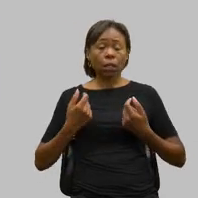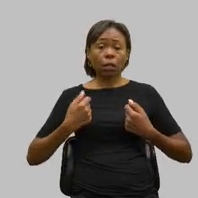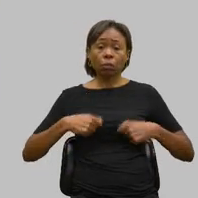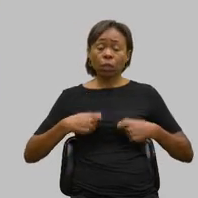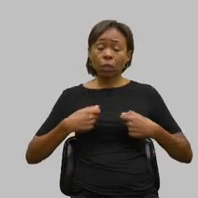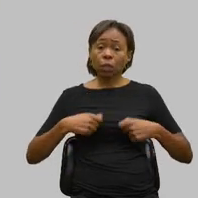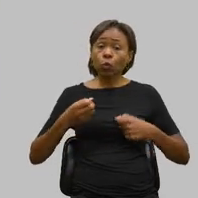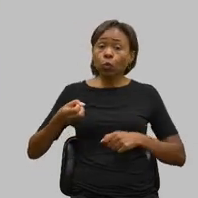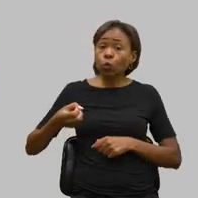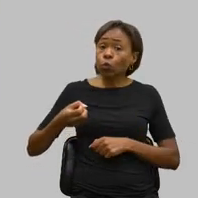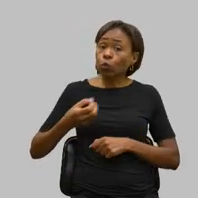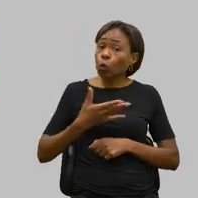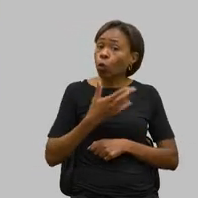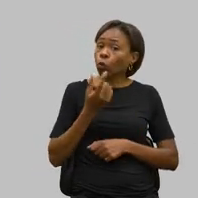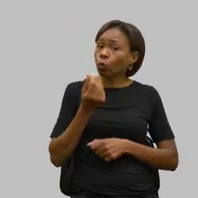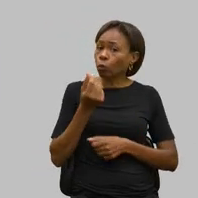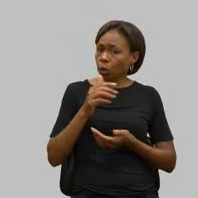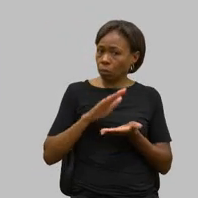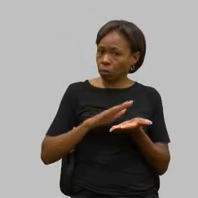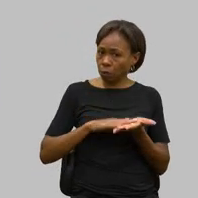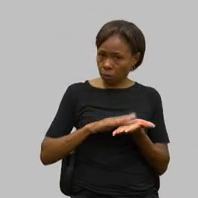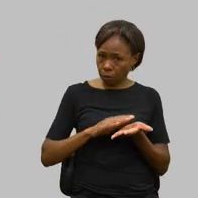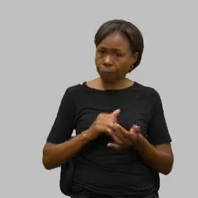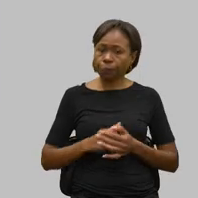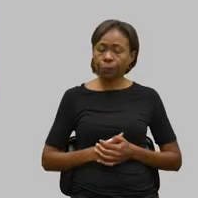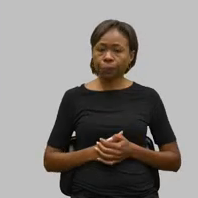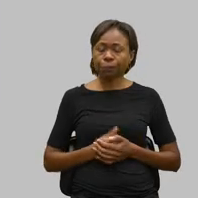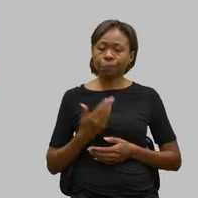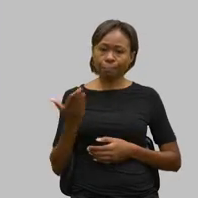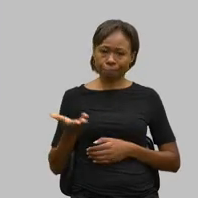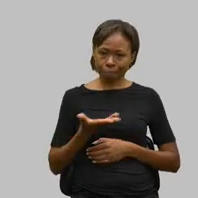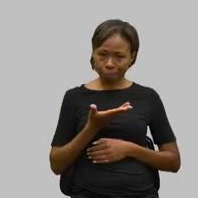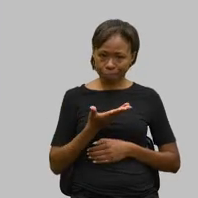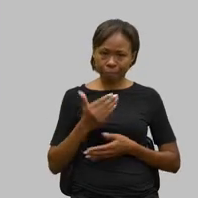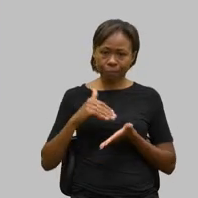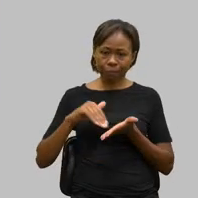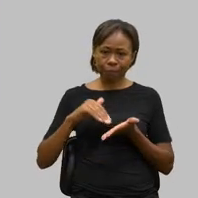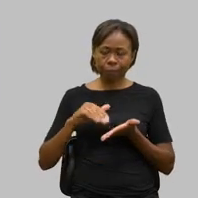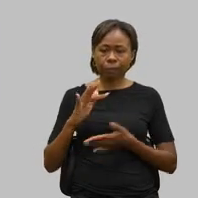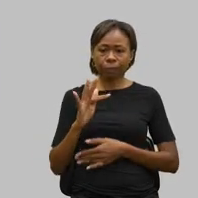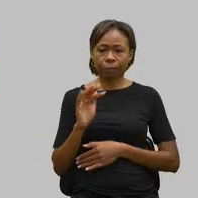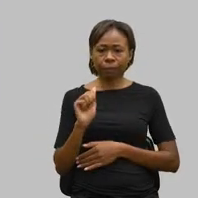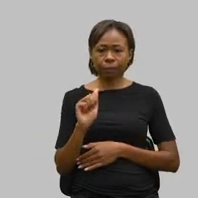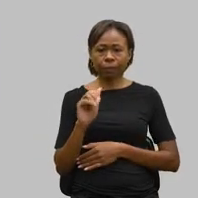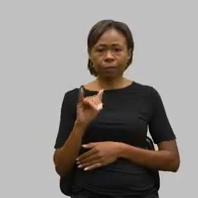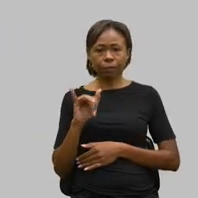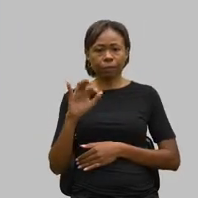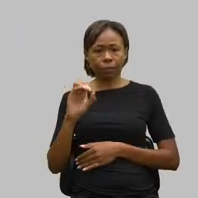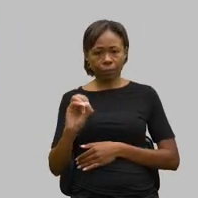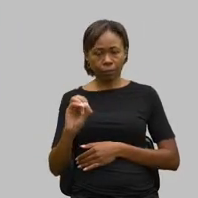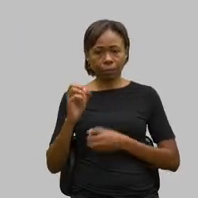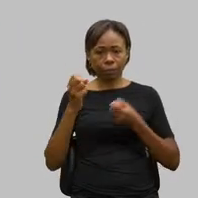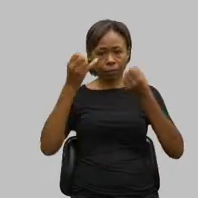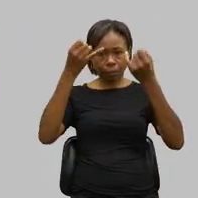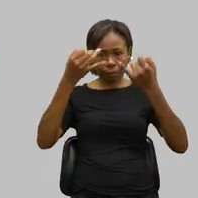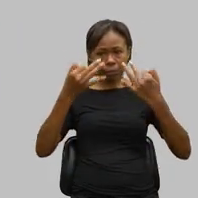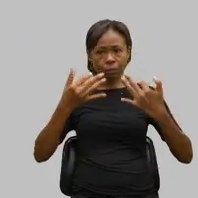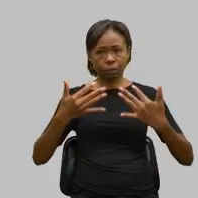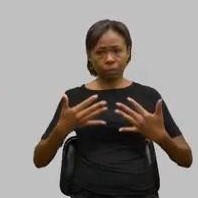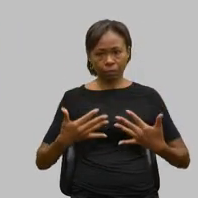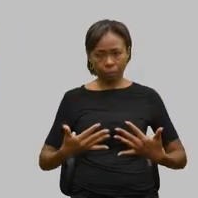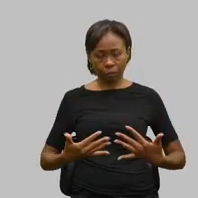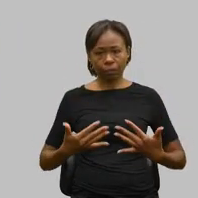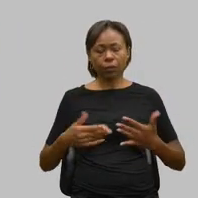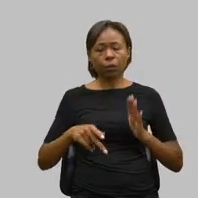incentivo. Com a palavra, o secretário Fábio Baqueretti para a sua prestação de contas dessa